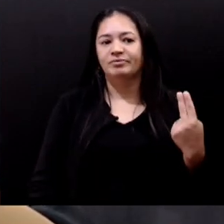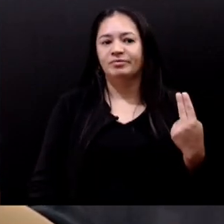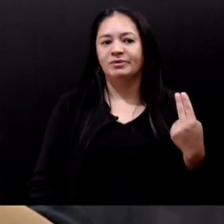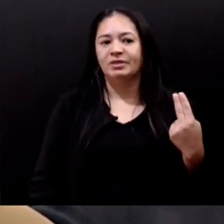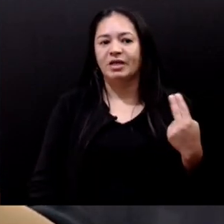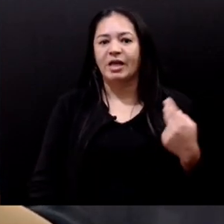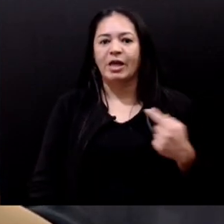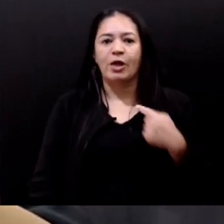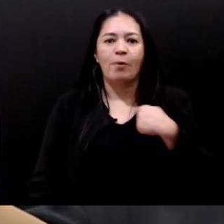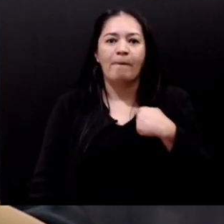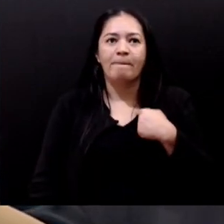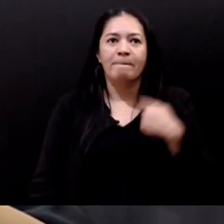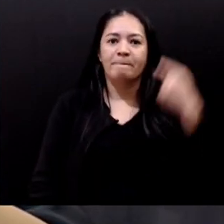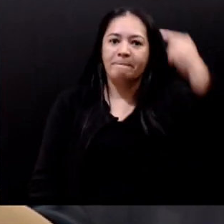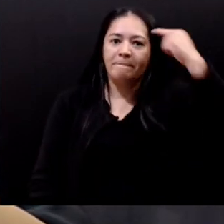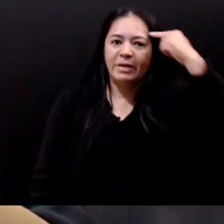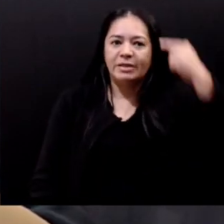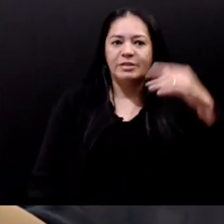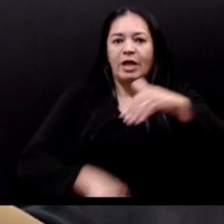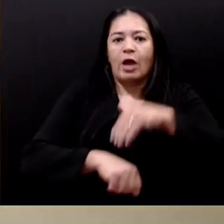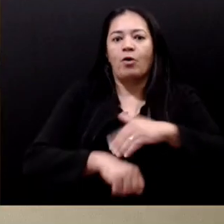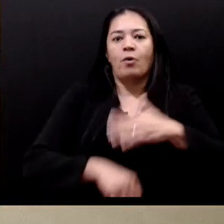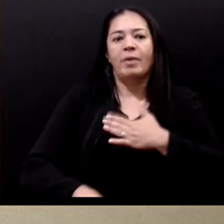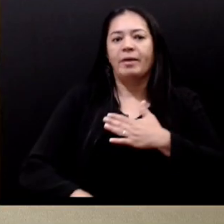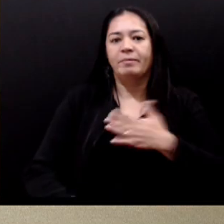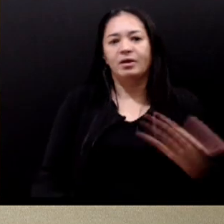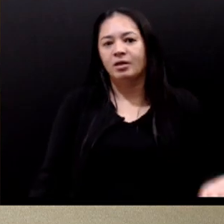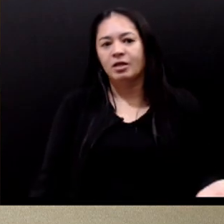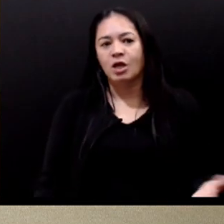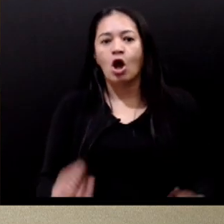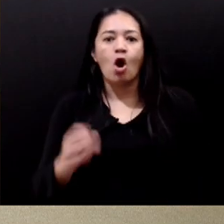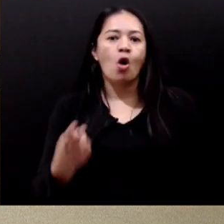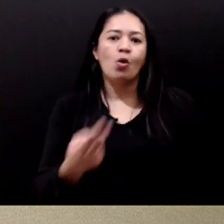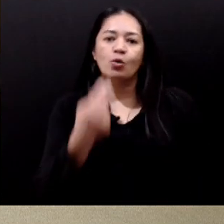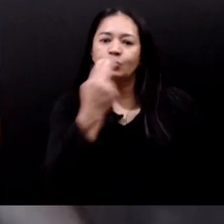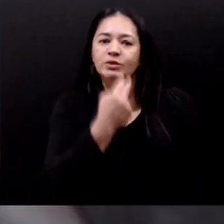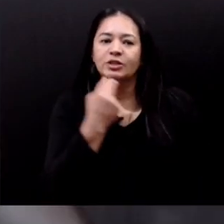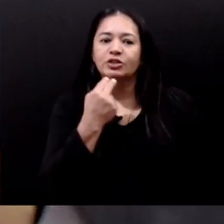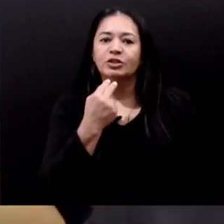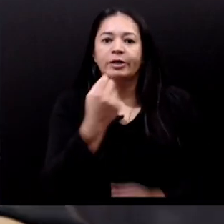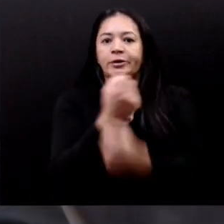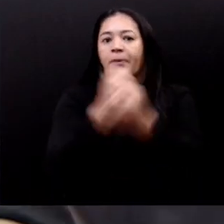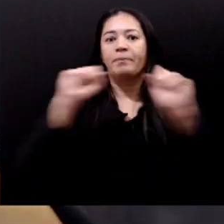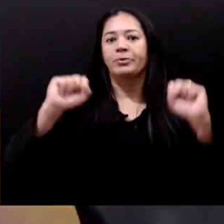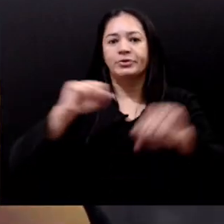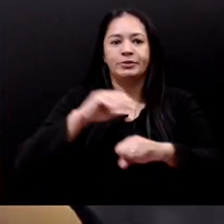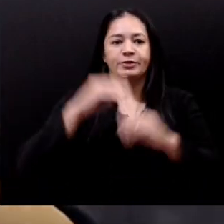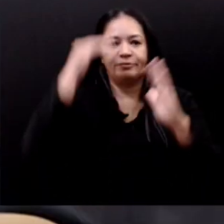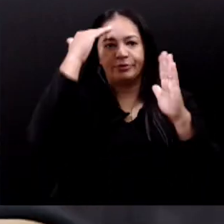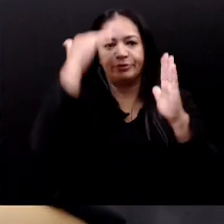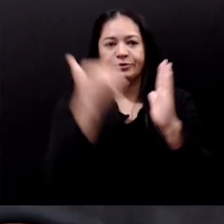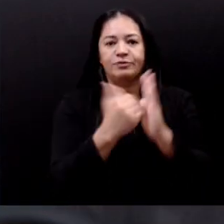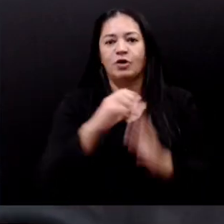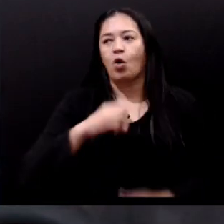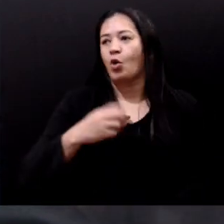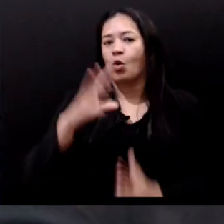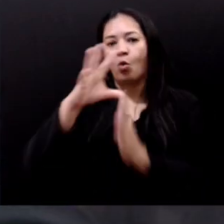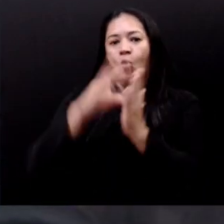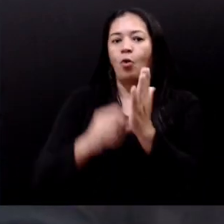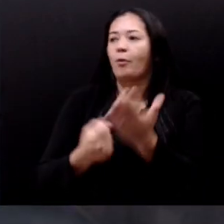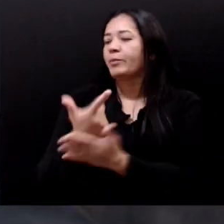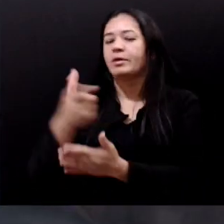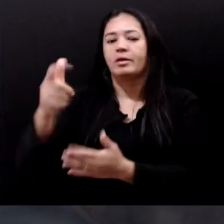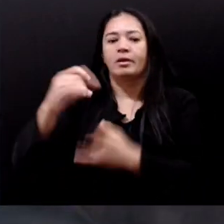da dieta impossível Uhum. que a Verdade. nutricionista me Sim. passou, ou que eu peguei da internet, ou tanto faz que eu tirei da minha cabeça. Então,